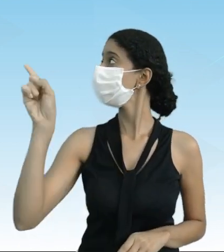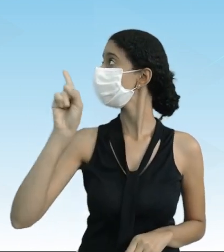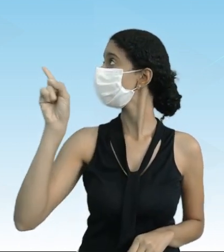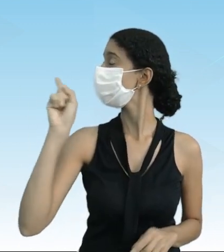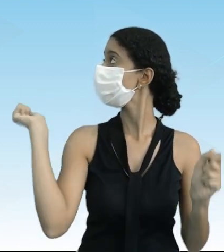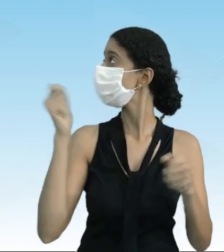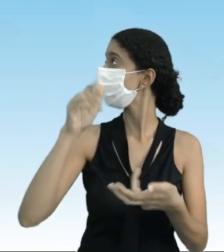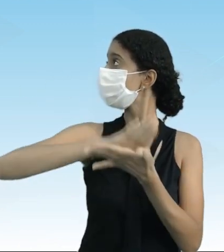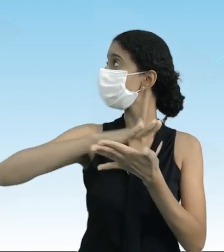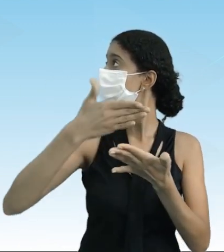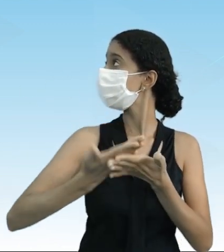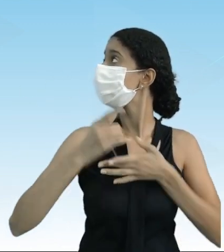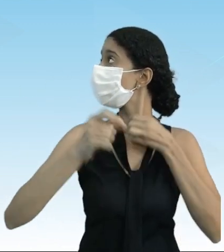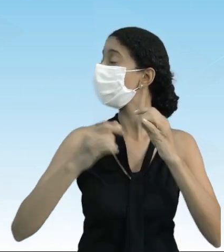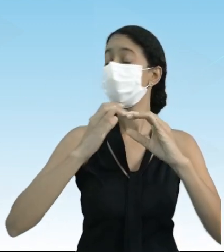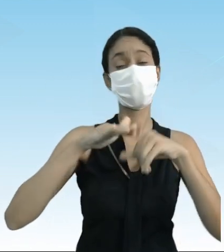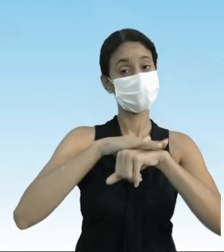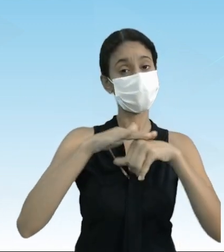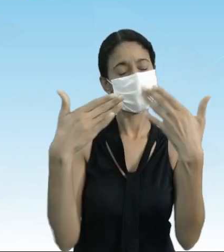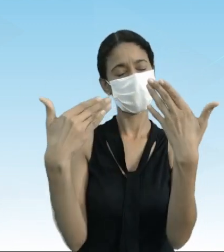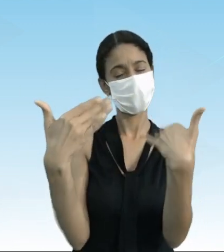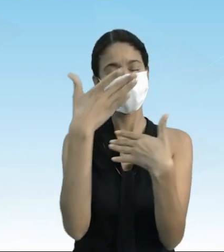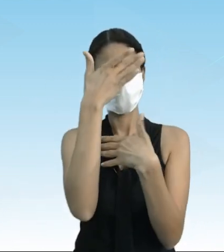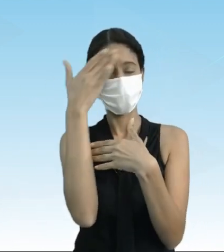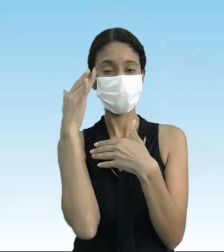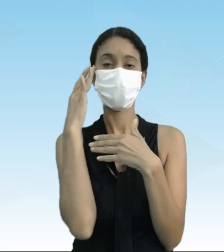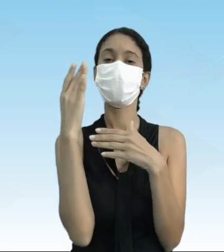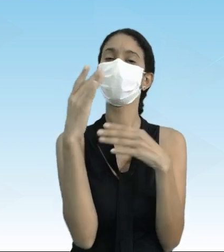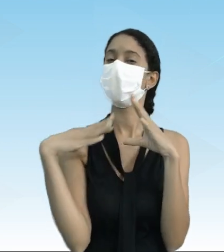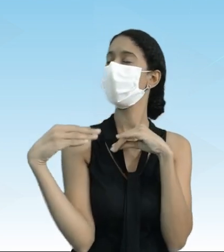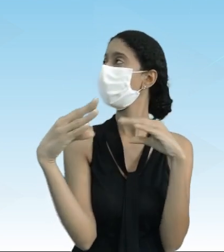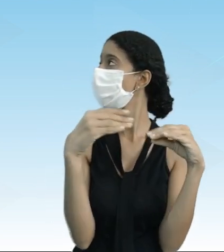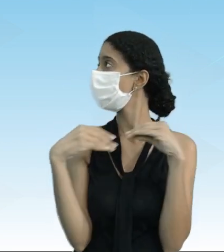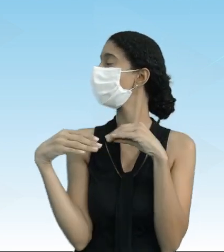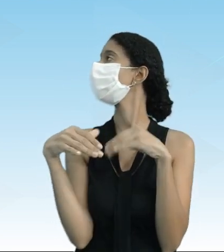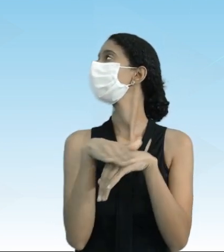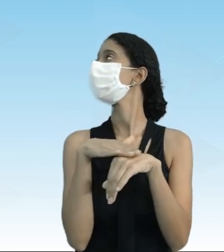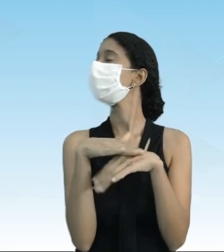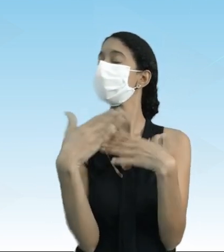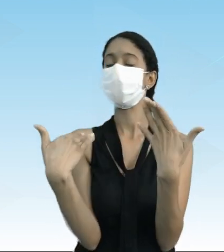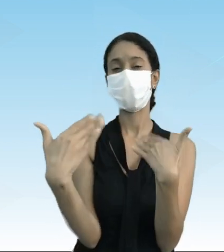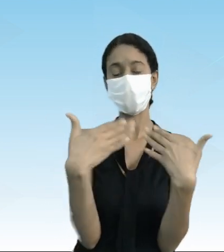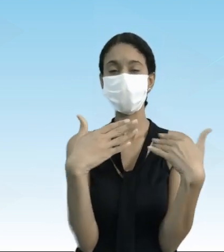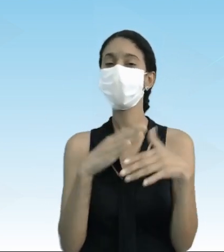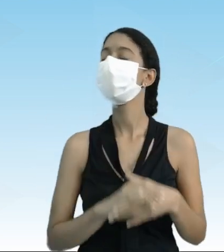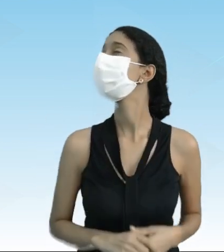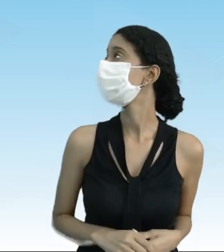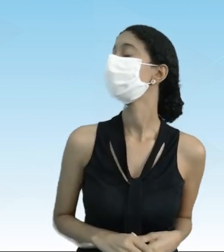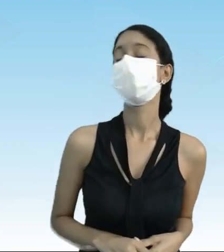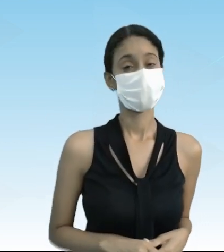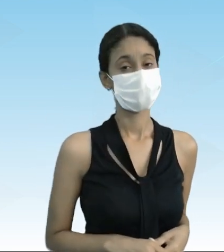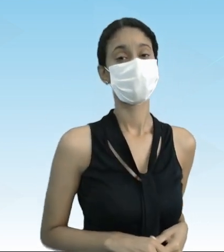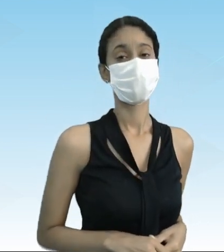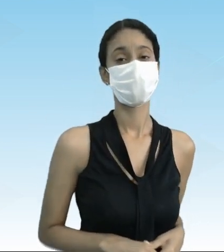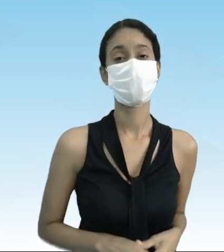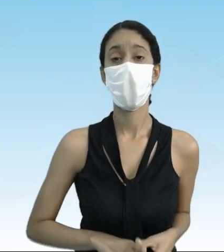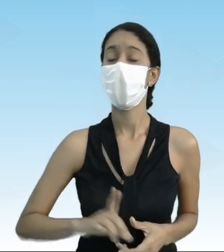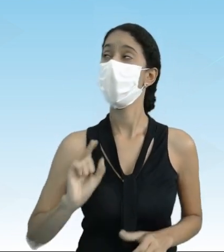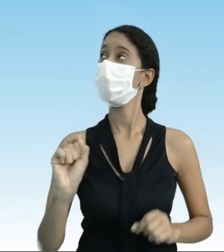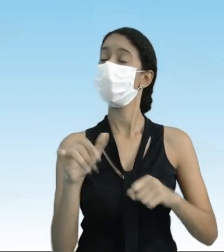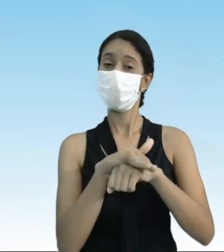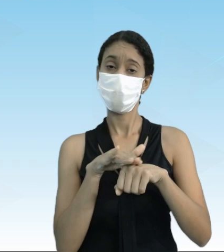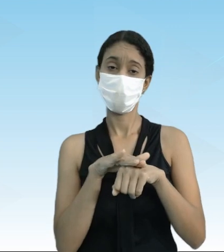podemos interpretar a conversa entre dois amigos. Claro que conversando com dois amigos aqui, essa conversa, não